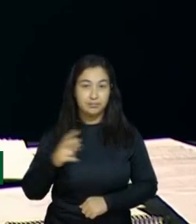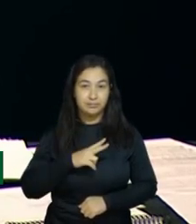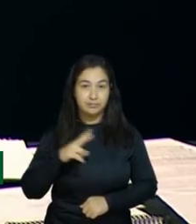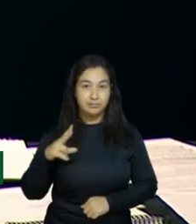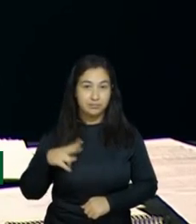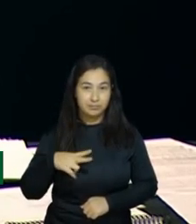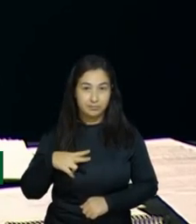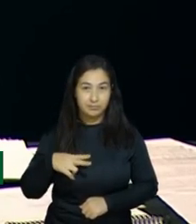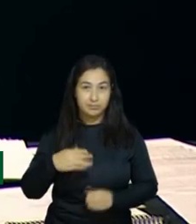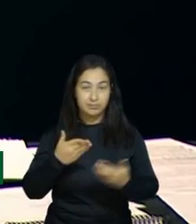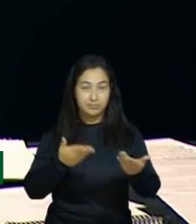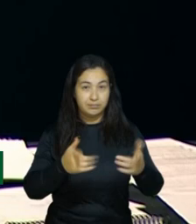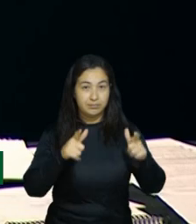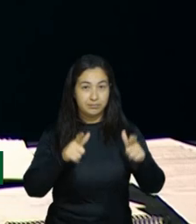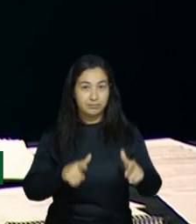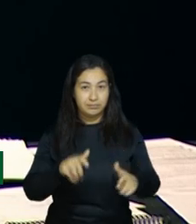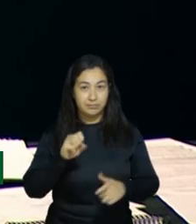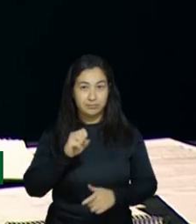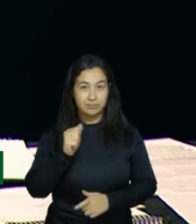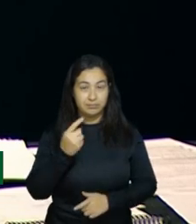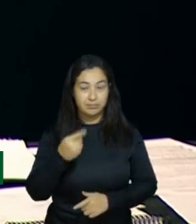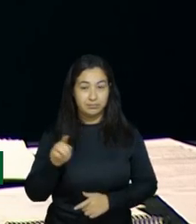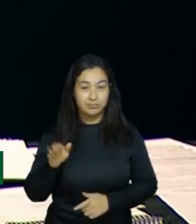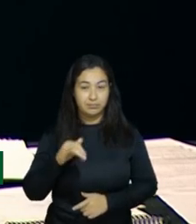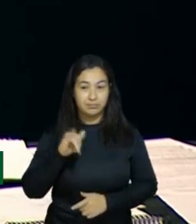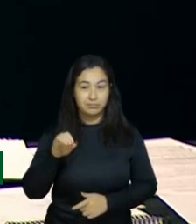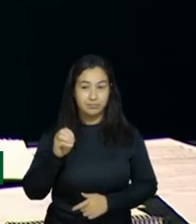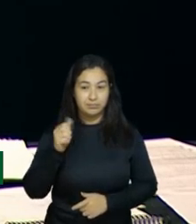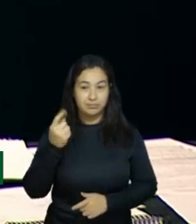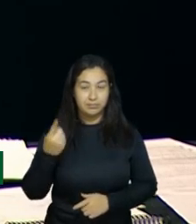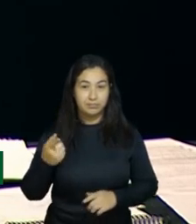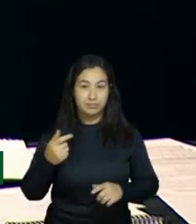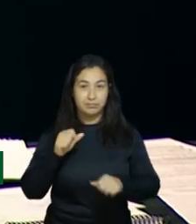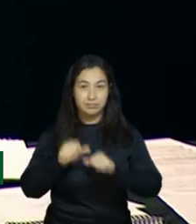Viver de São João Batista e altera o anexo único da lei número